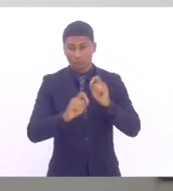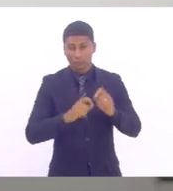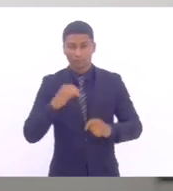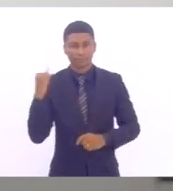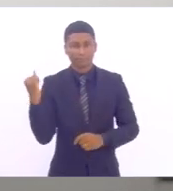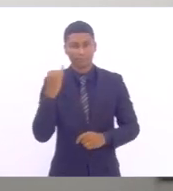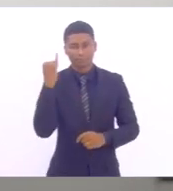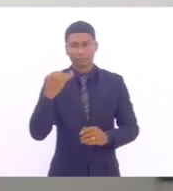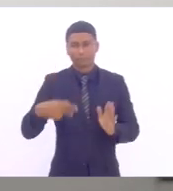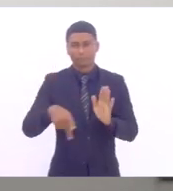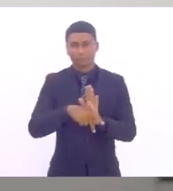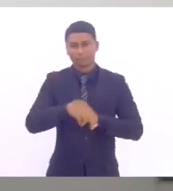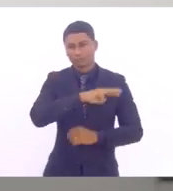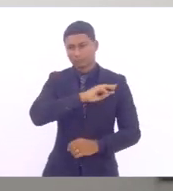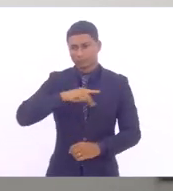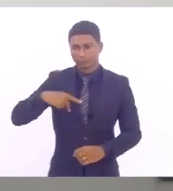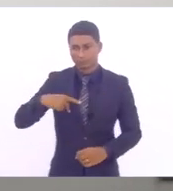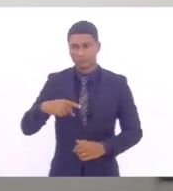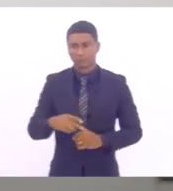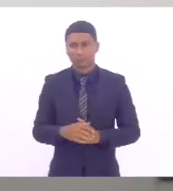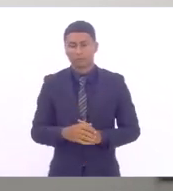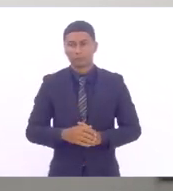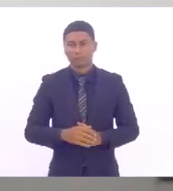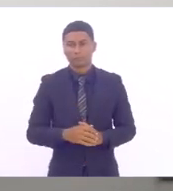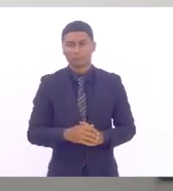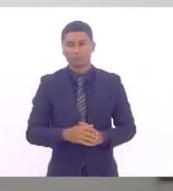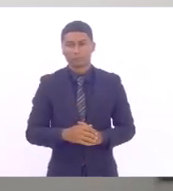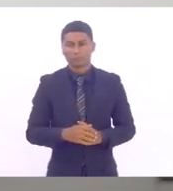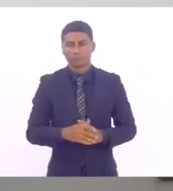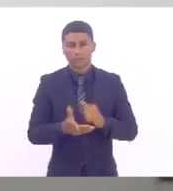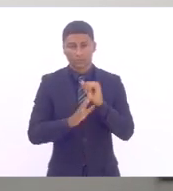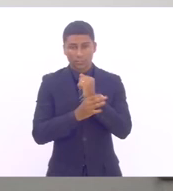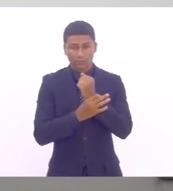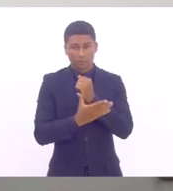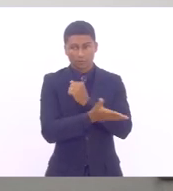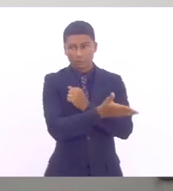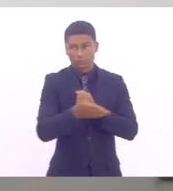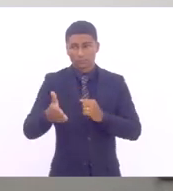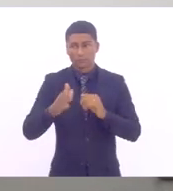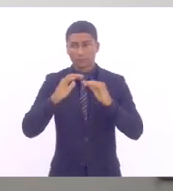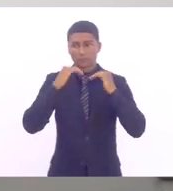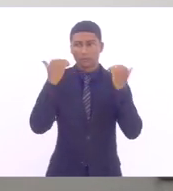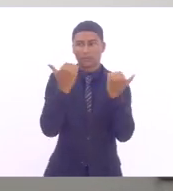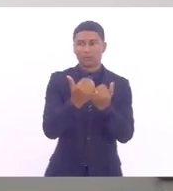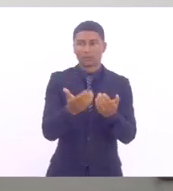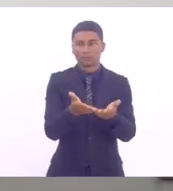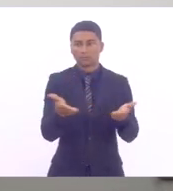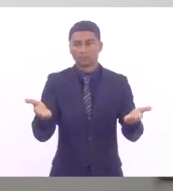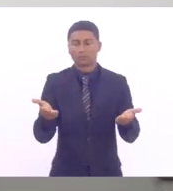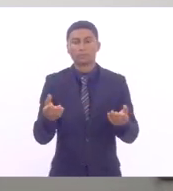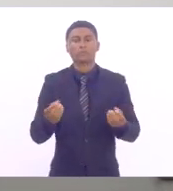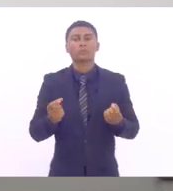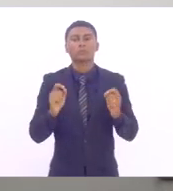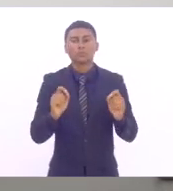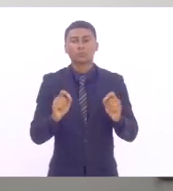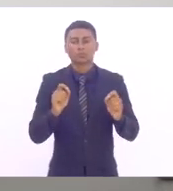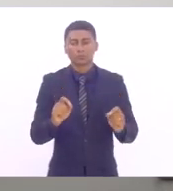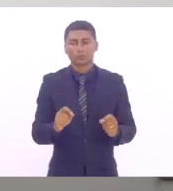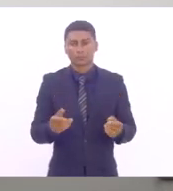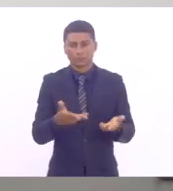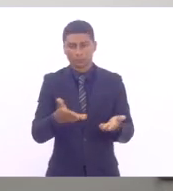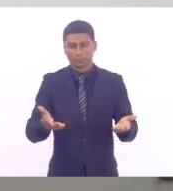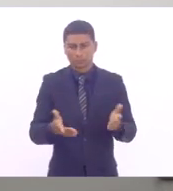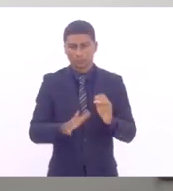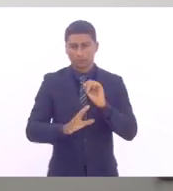Ministério Público para que a segurança dos estádios possa efetivamente ser